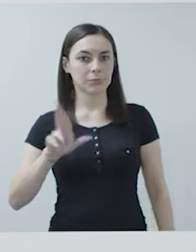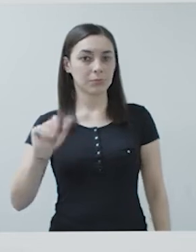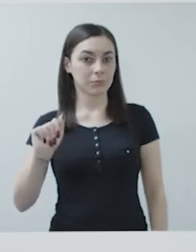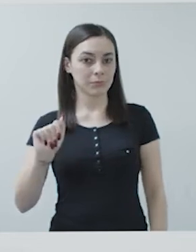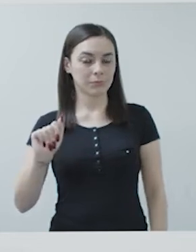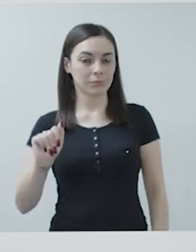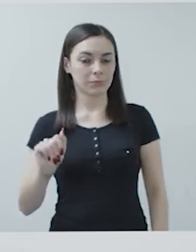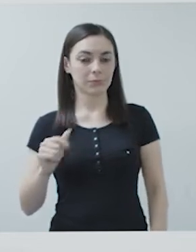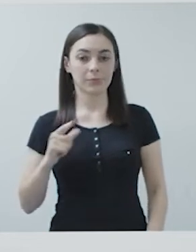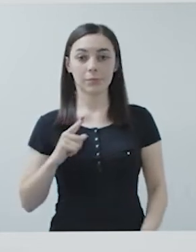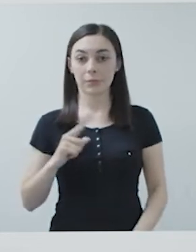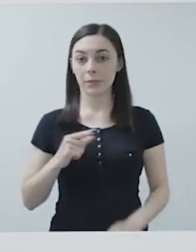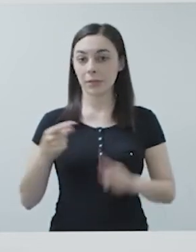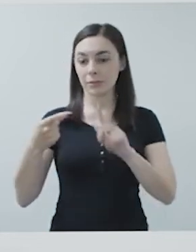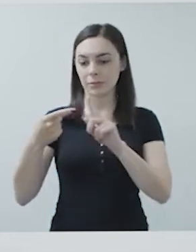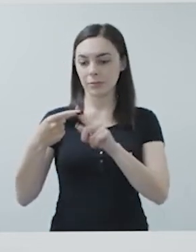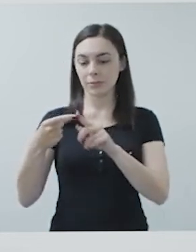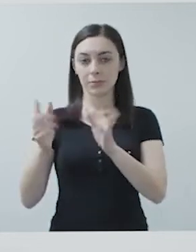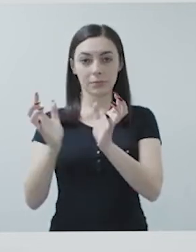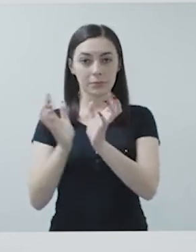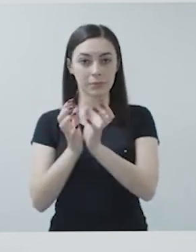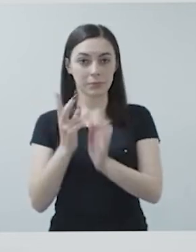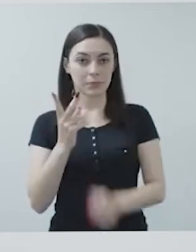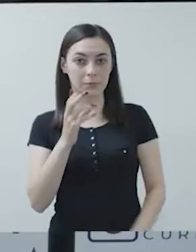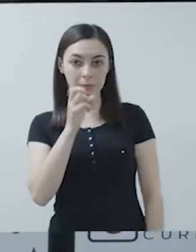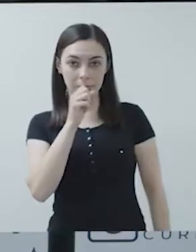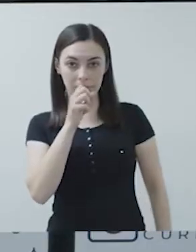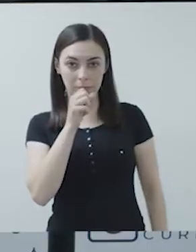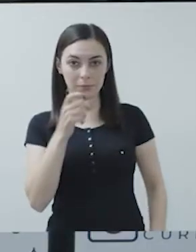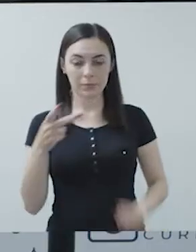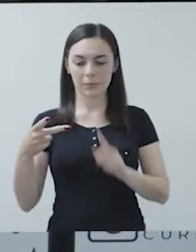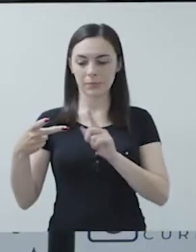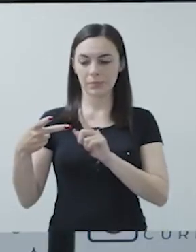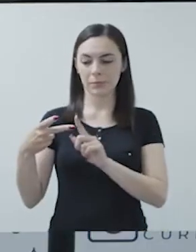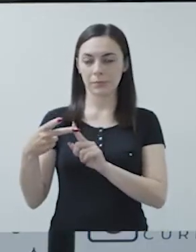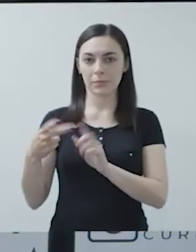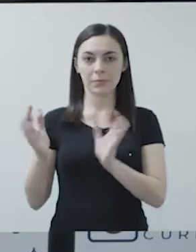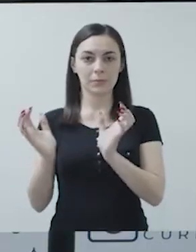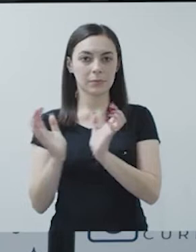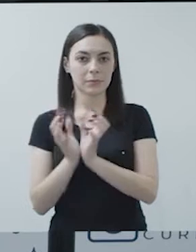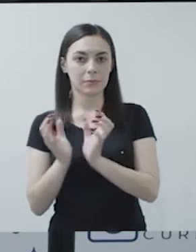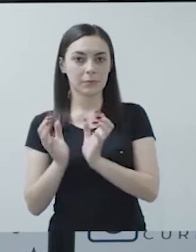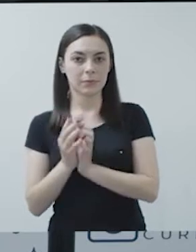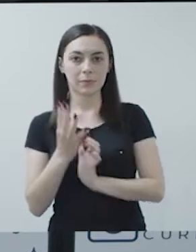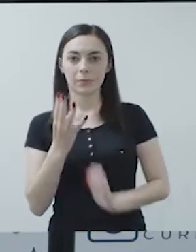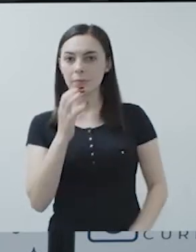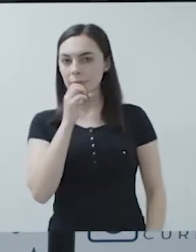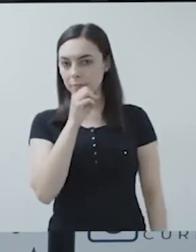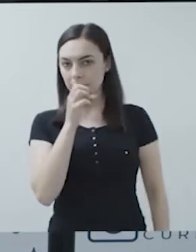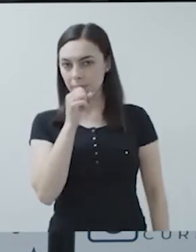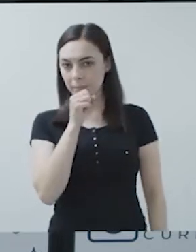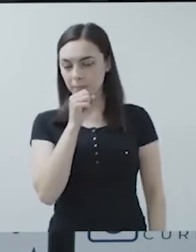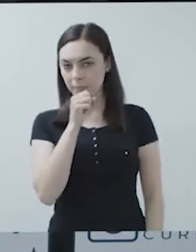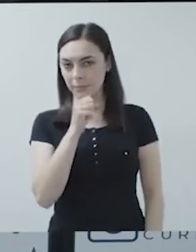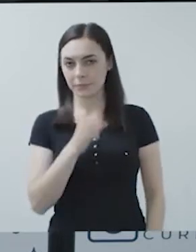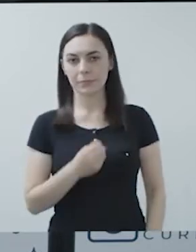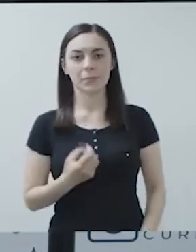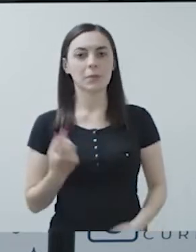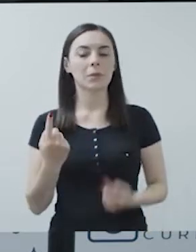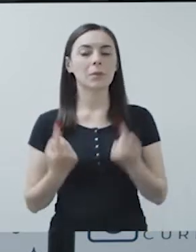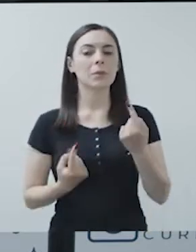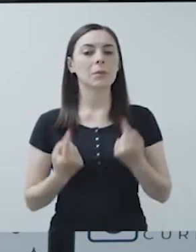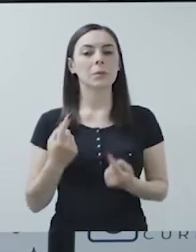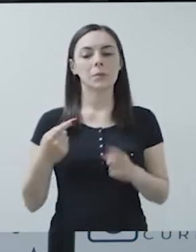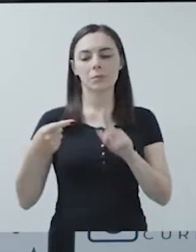lá no conjunto, e temos o conjunto número 1 com 2 laranjas e o conjunto número 2 com 4 laranjas. Qual